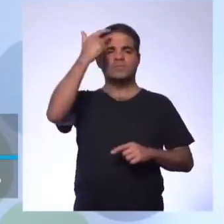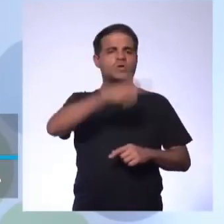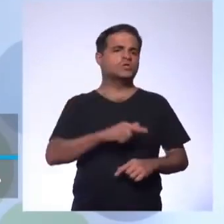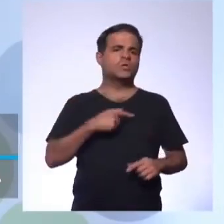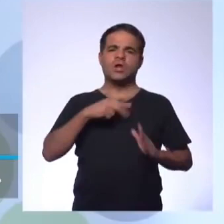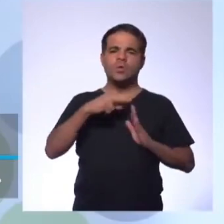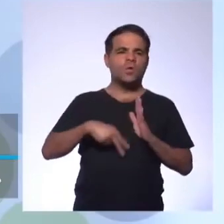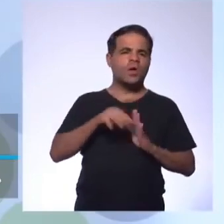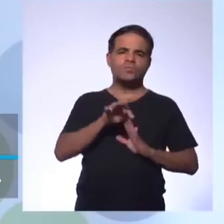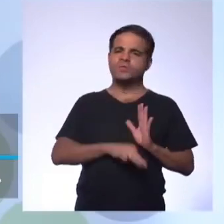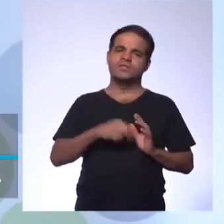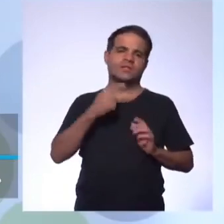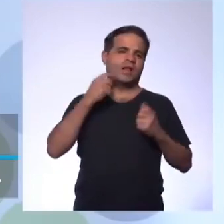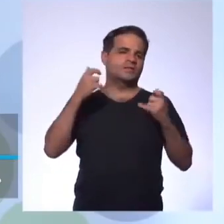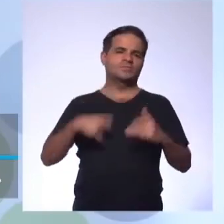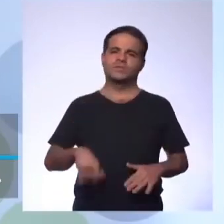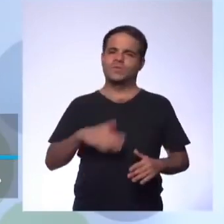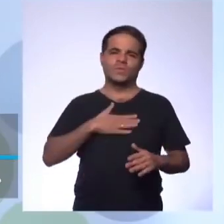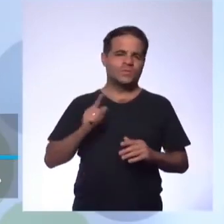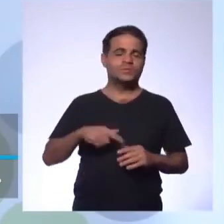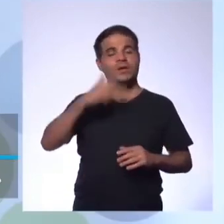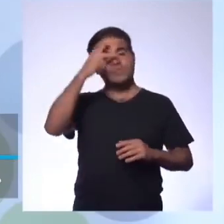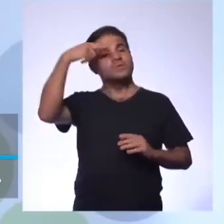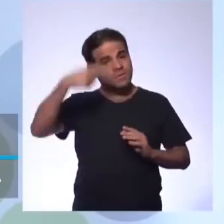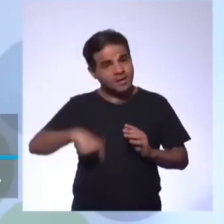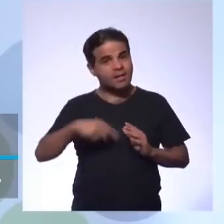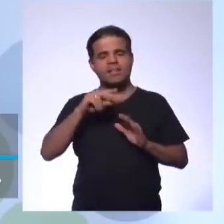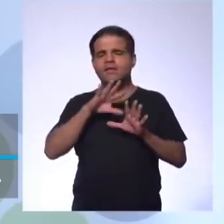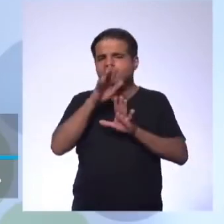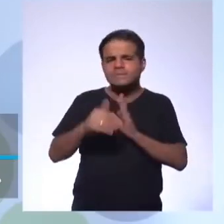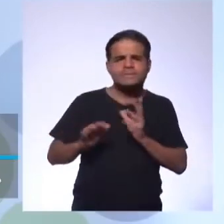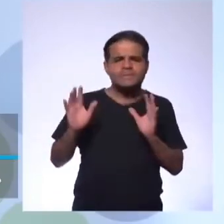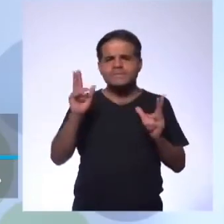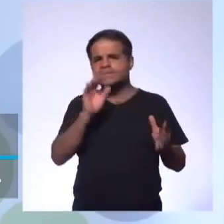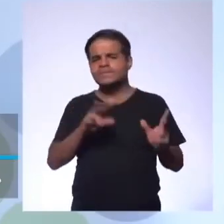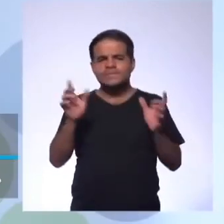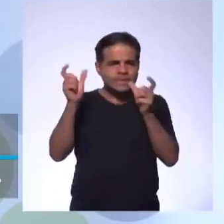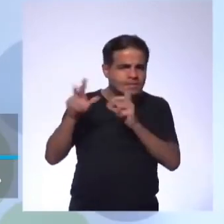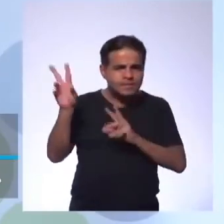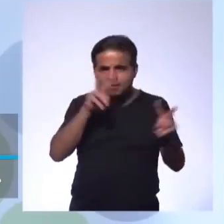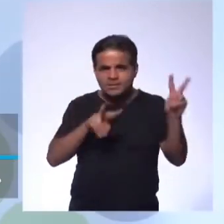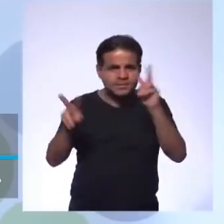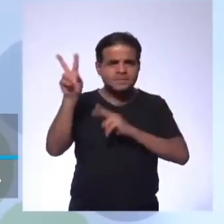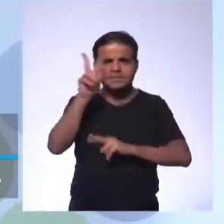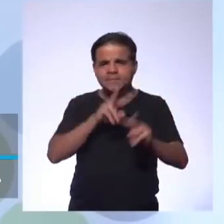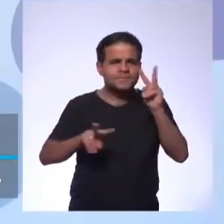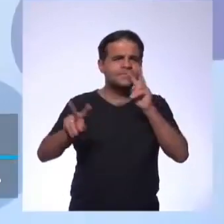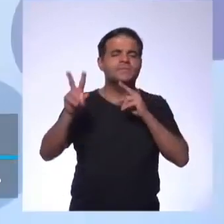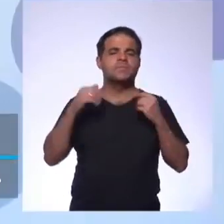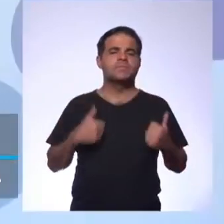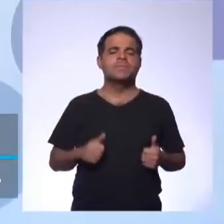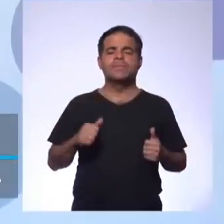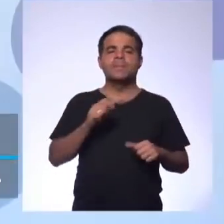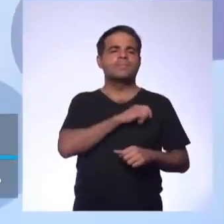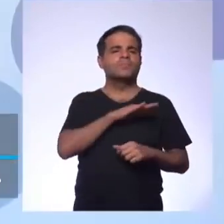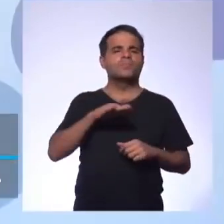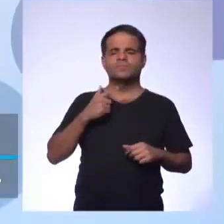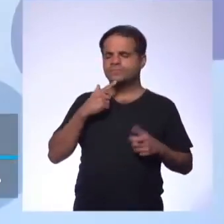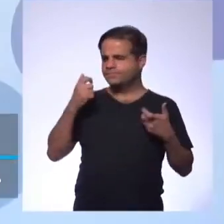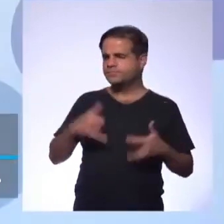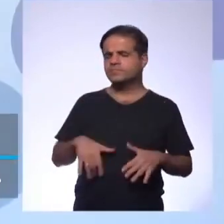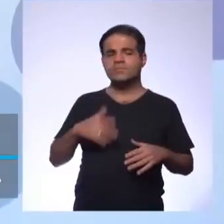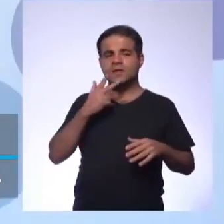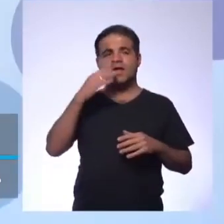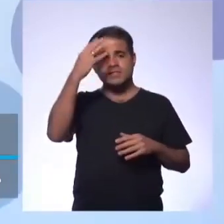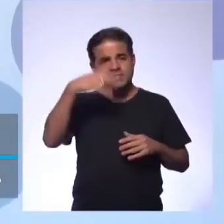entendeu. Isso é leitor, é o cara que lê nas entrelinhas, é o cara que lê além. É aquele cara que vai Mauro além. tem um aluno, eu perdi, mas ele fala Sim. assim que é